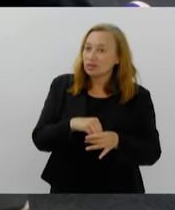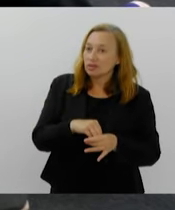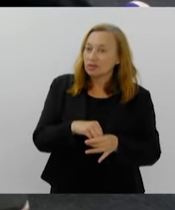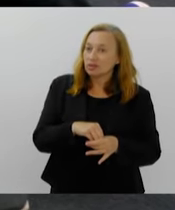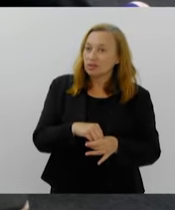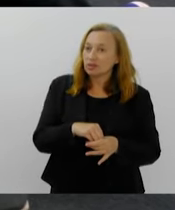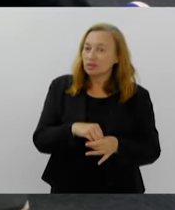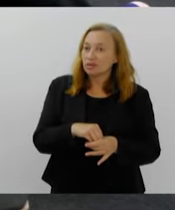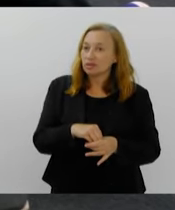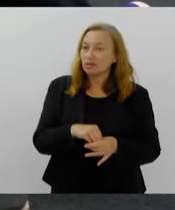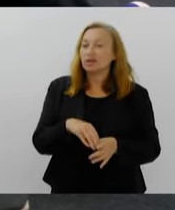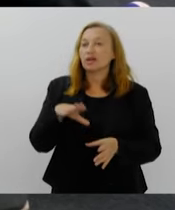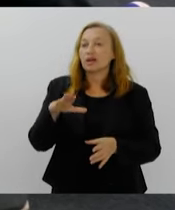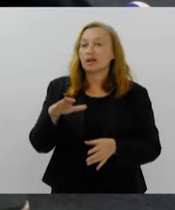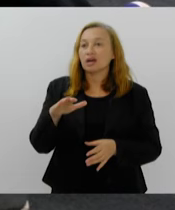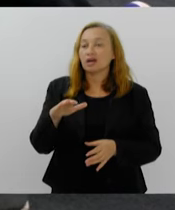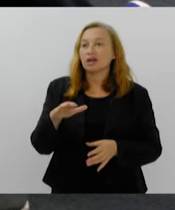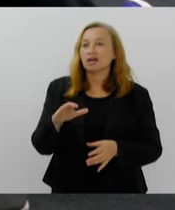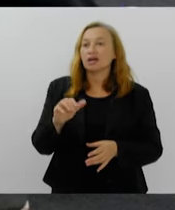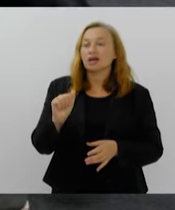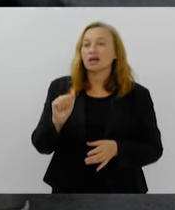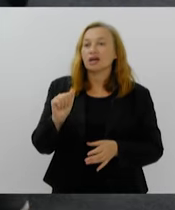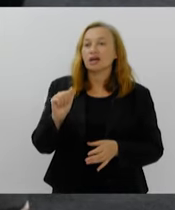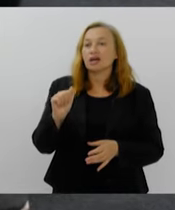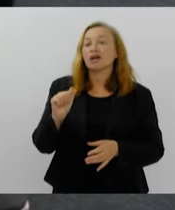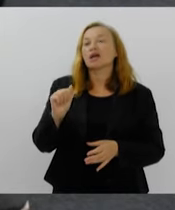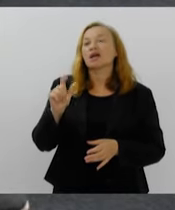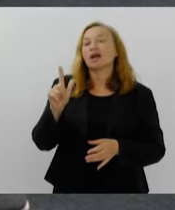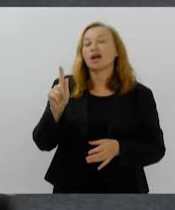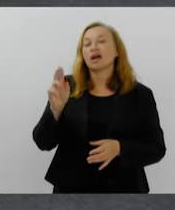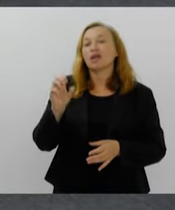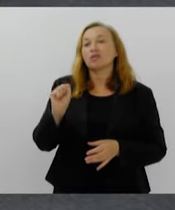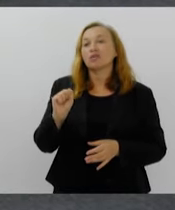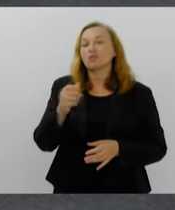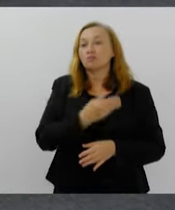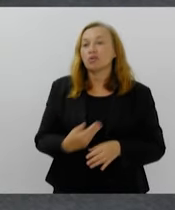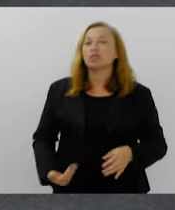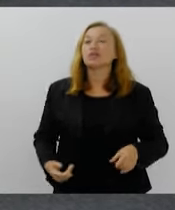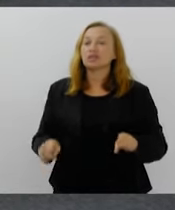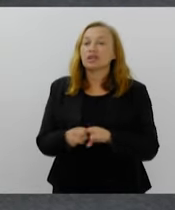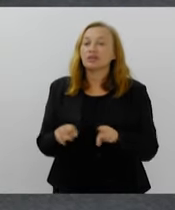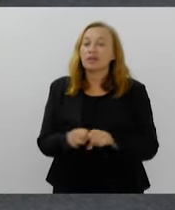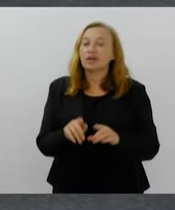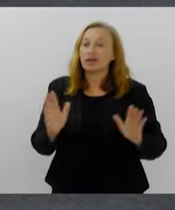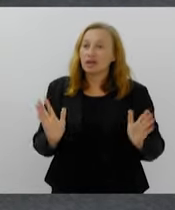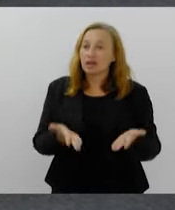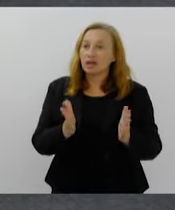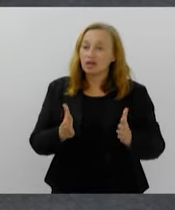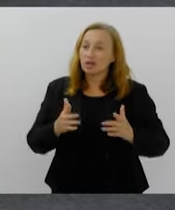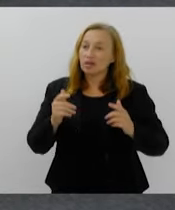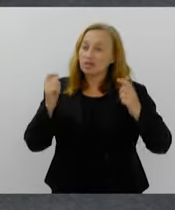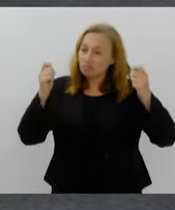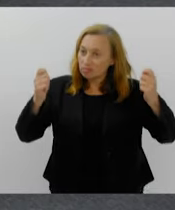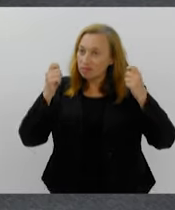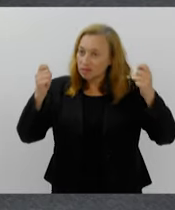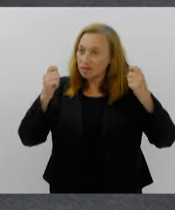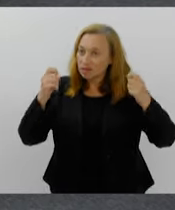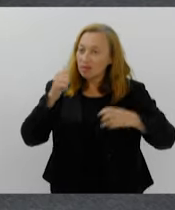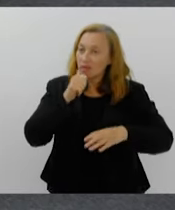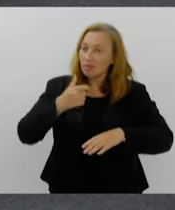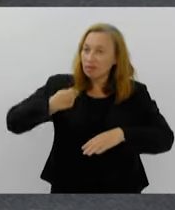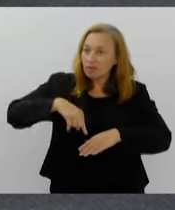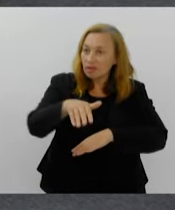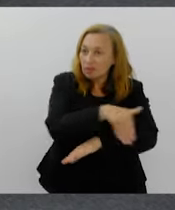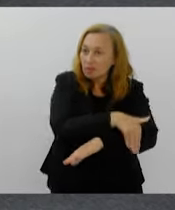ocupantes de cargo cargos públicos na mesma época e agora também a as as militantes as mulheres que saem pras